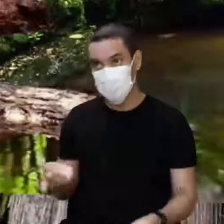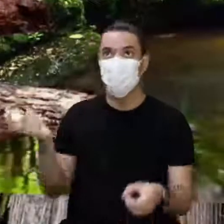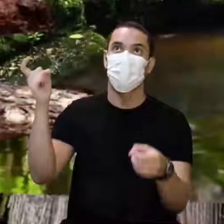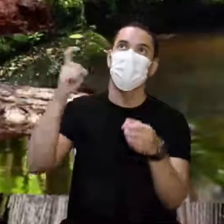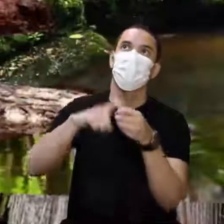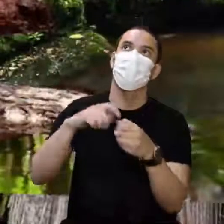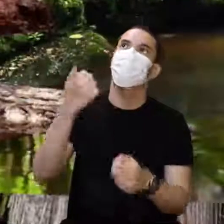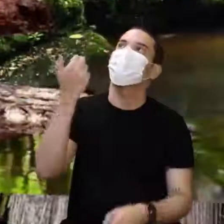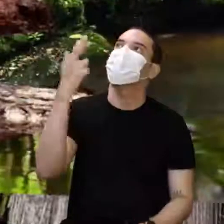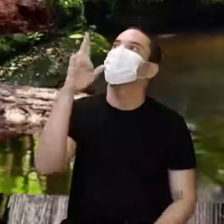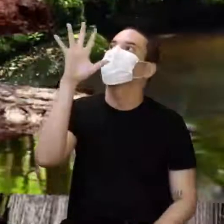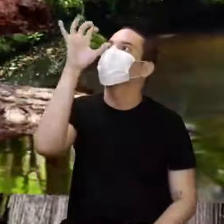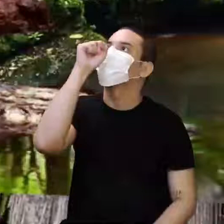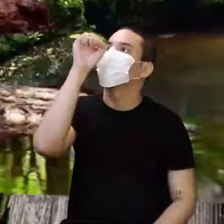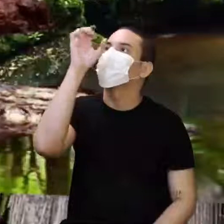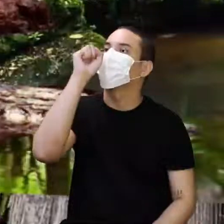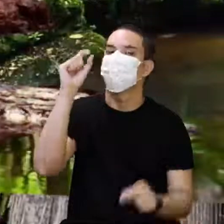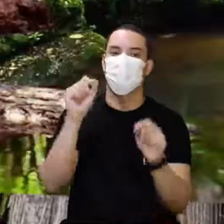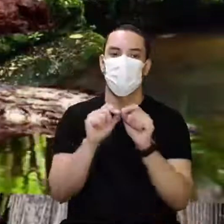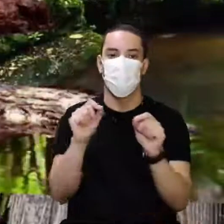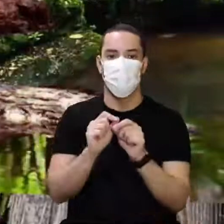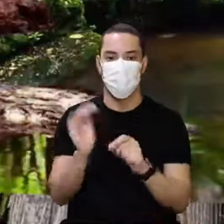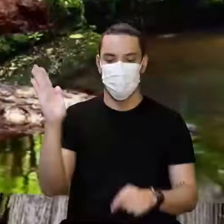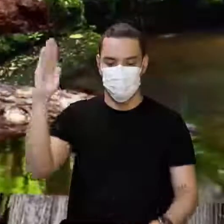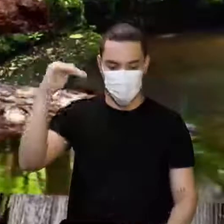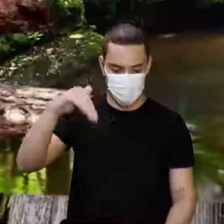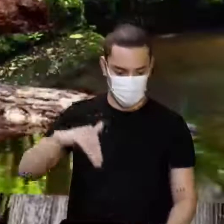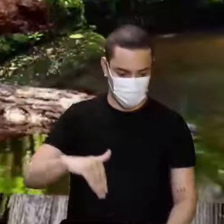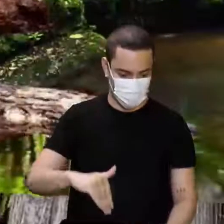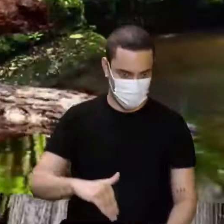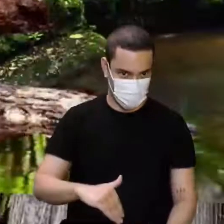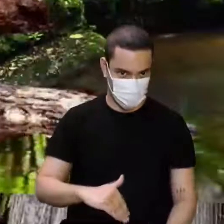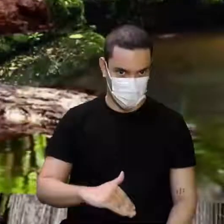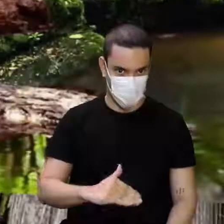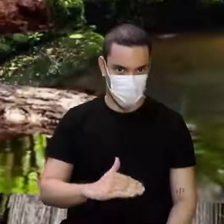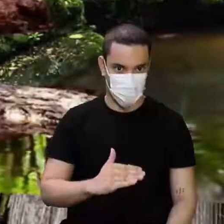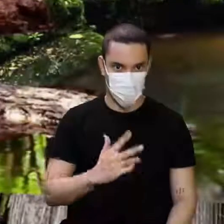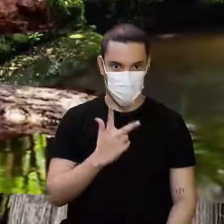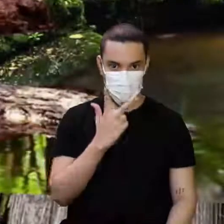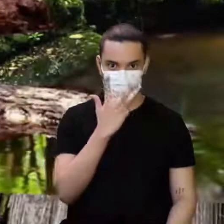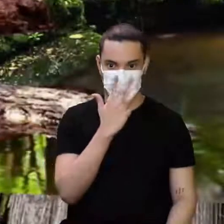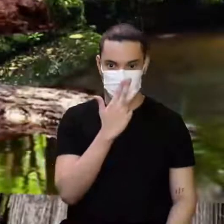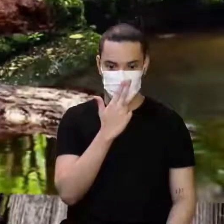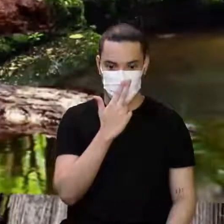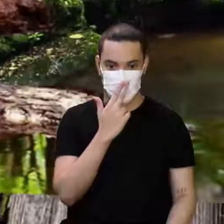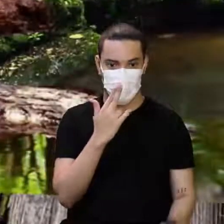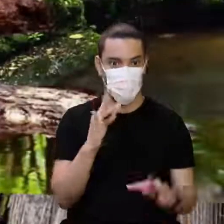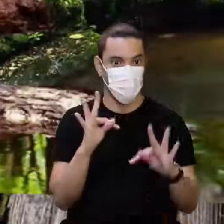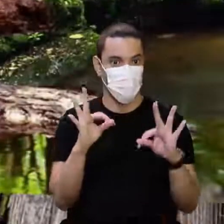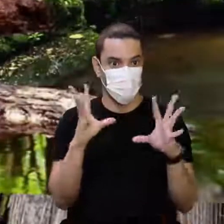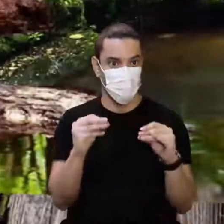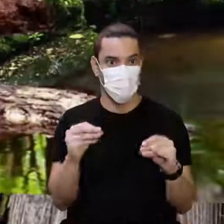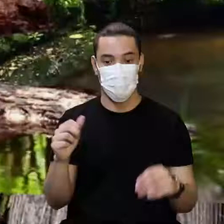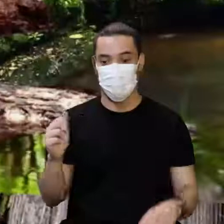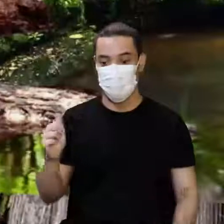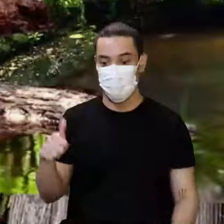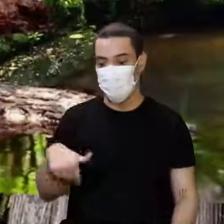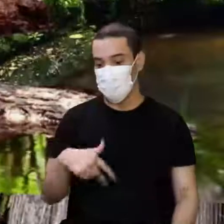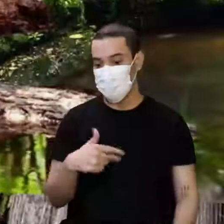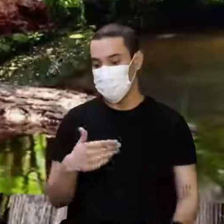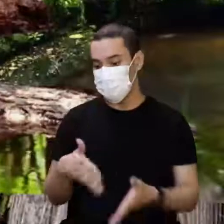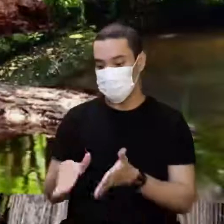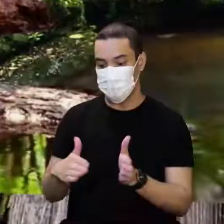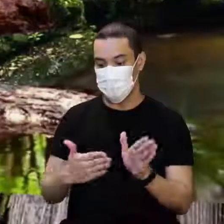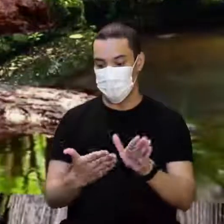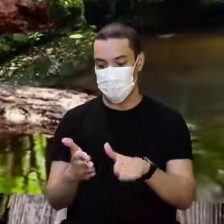ar atmosférico. E aí ele vai fazer aqueles mergulhos, a narina dele fecha, veda, então ele faz o mergulho